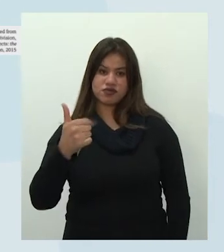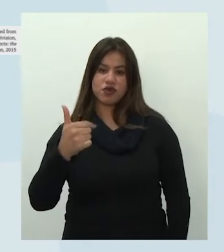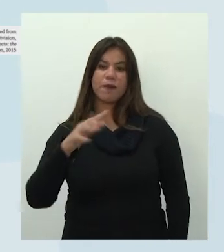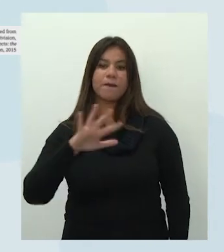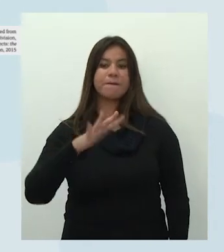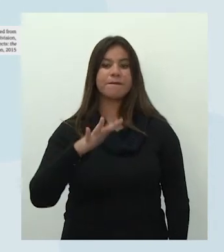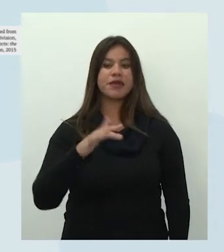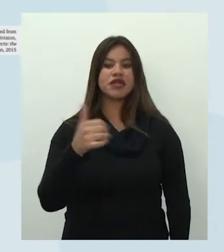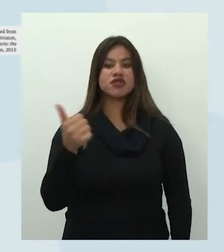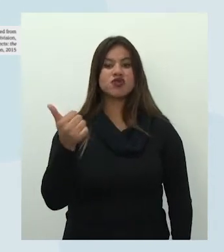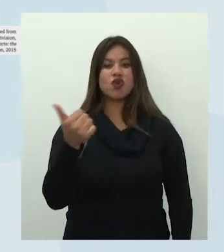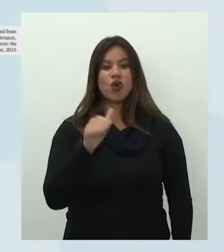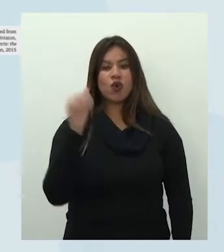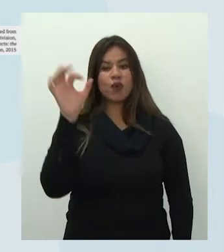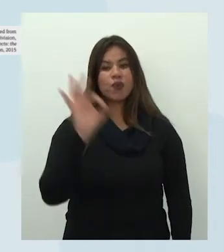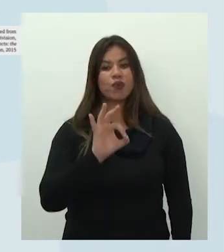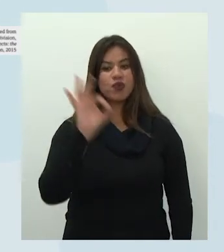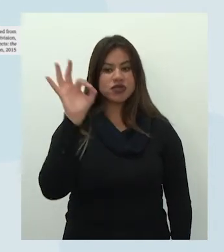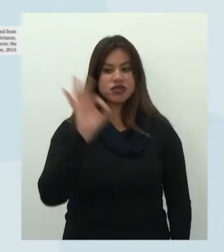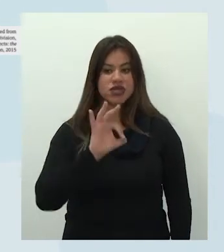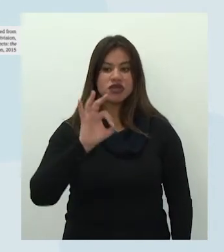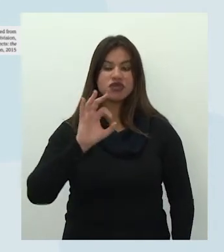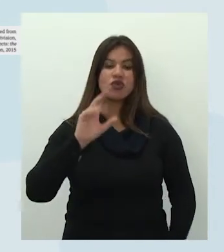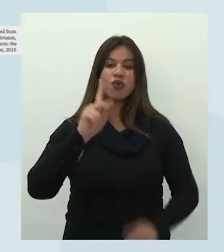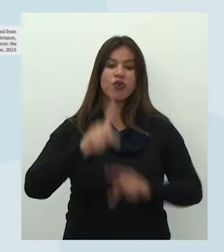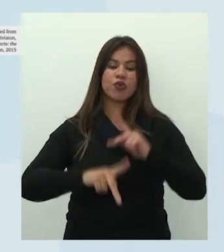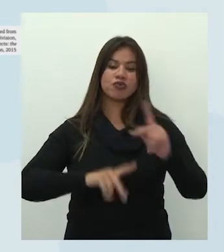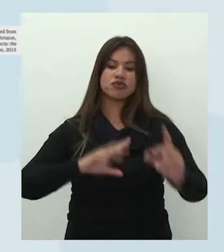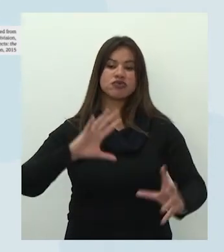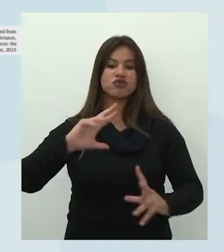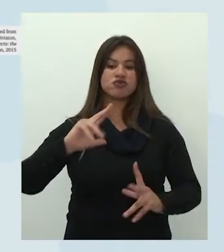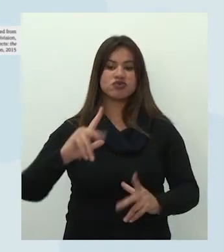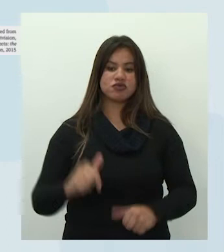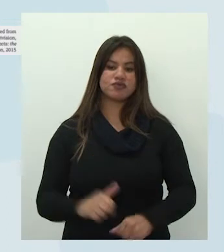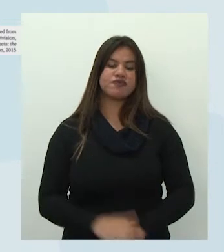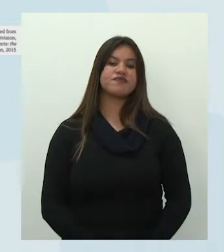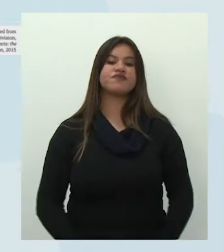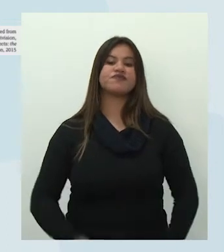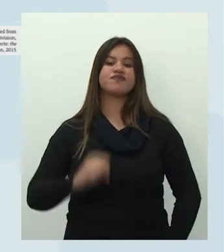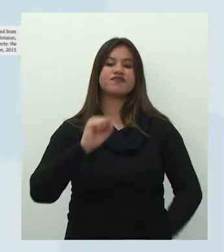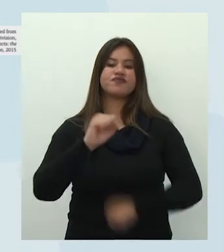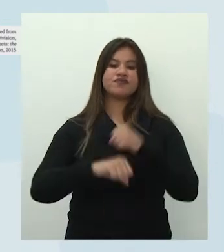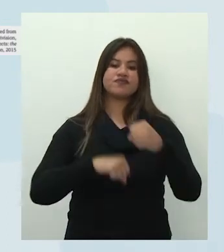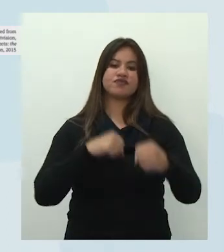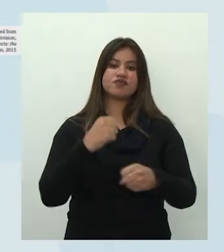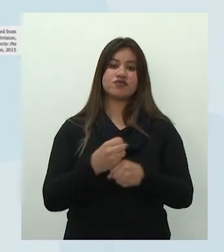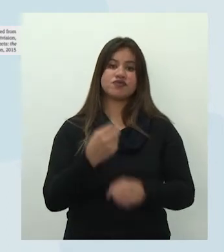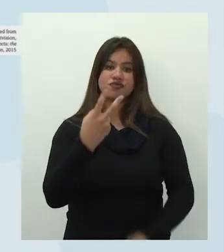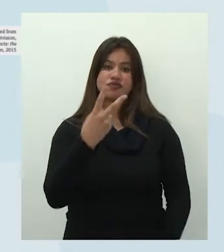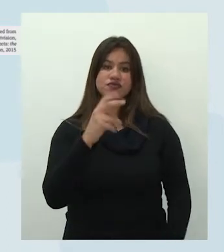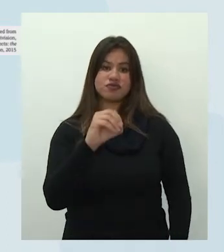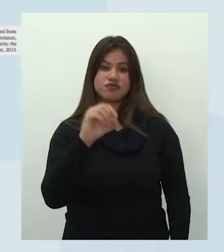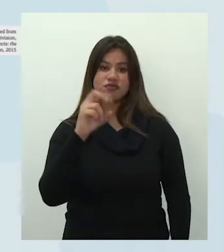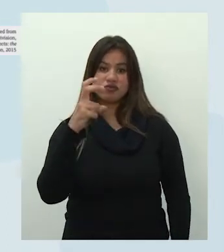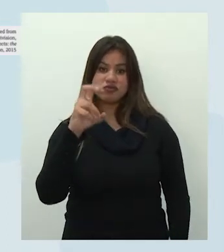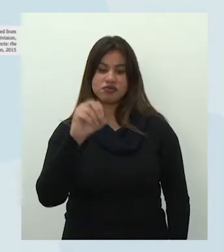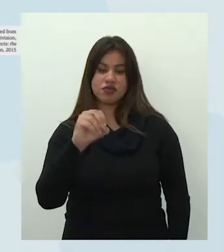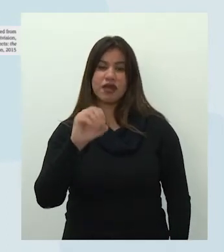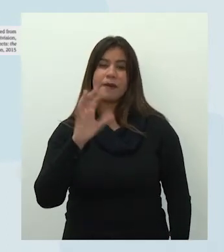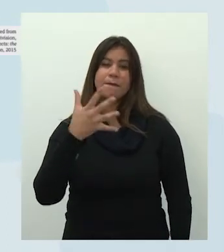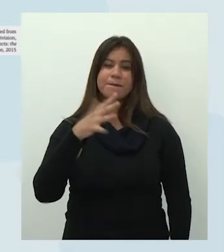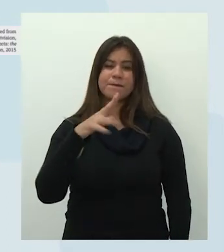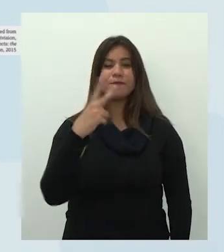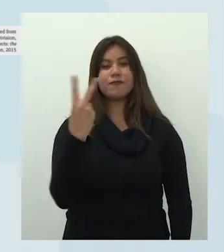população global, 11,5%. Em 2050, serão 22%. E aqui